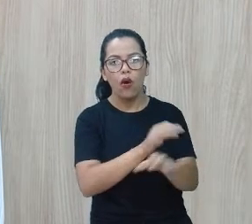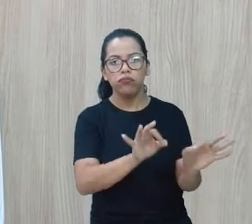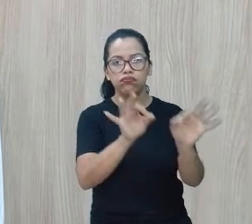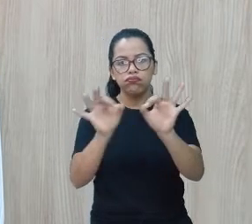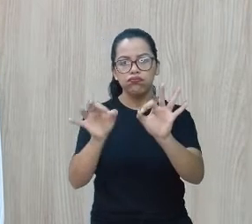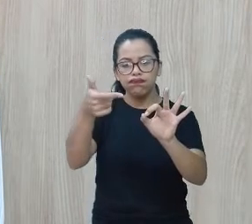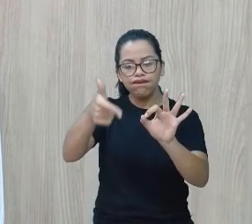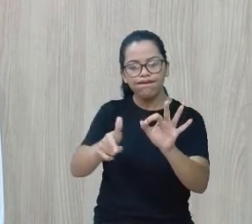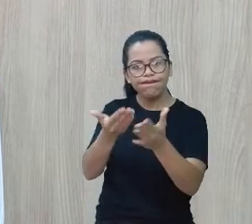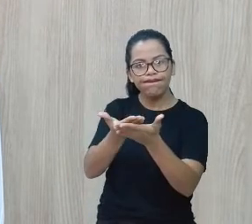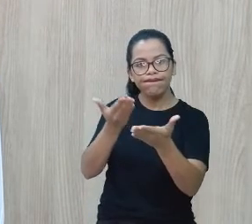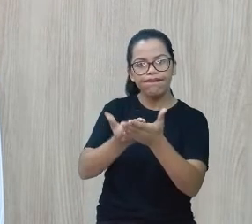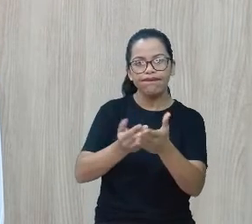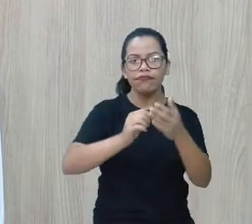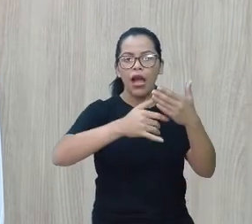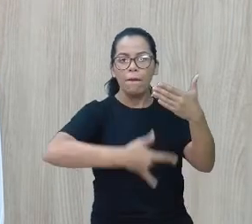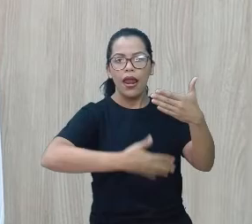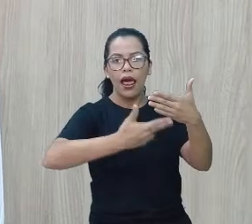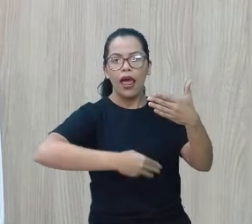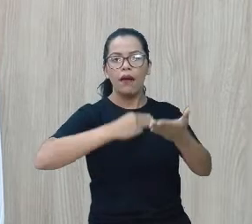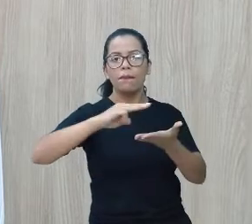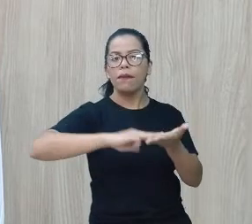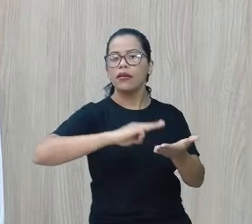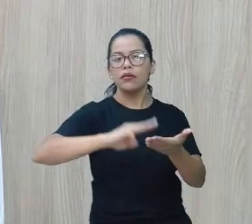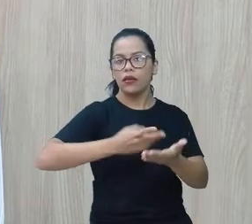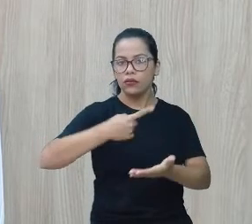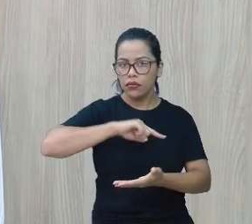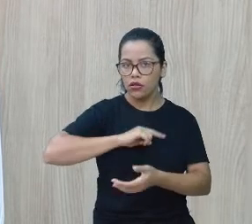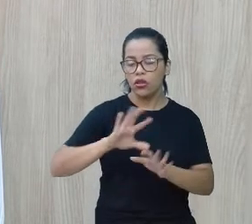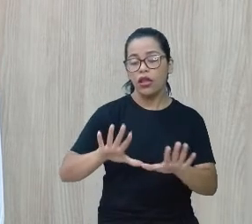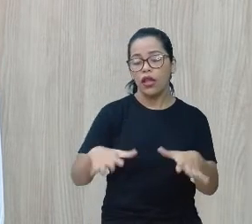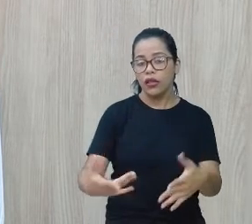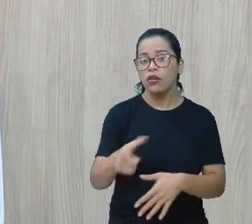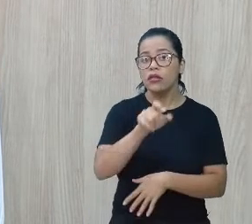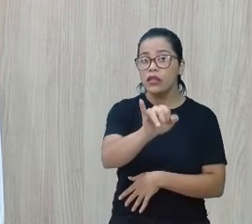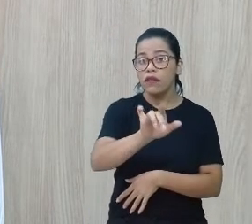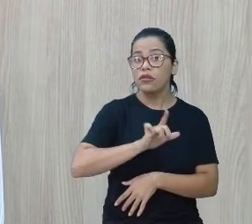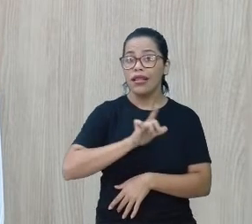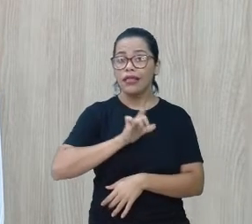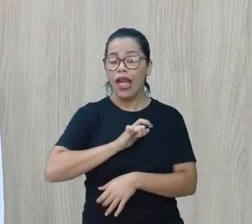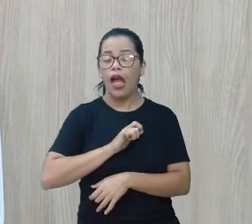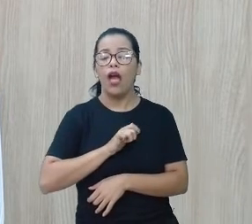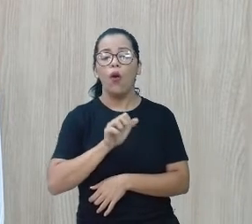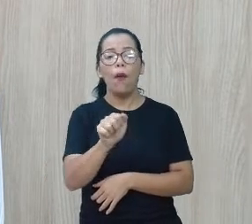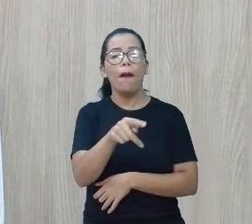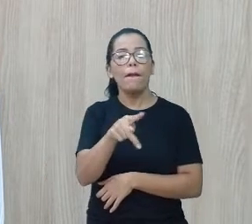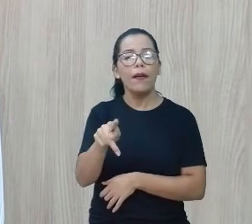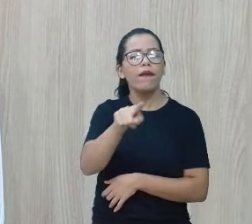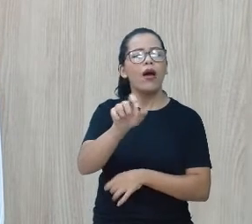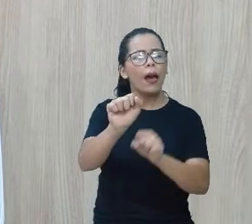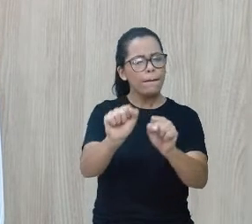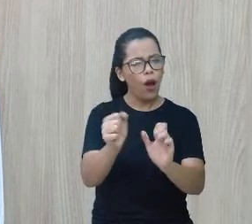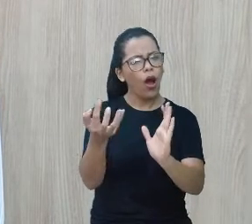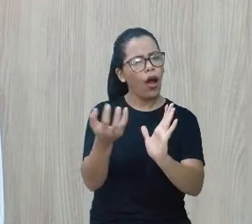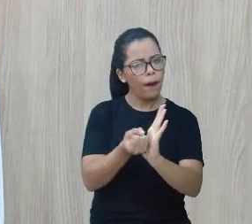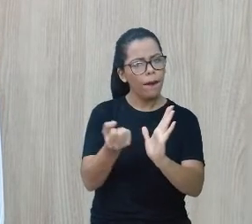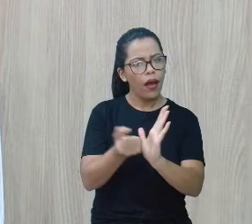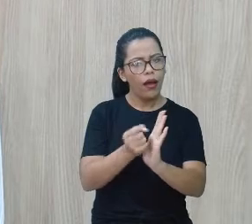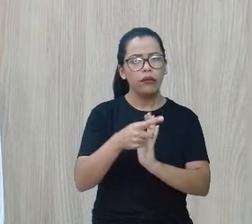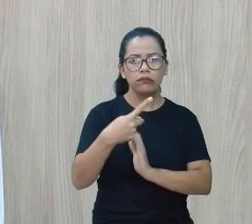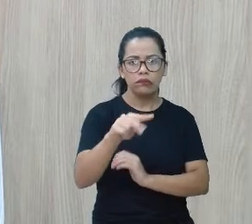aulas, escreve, manda a sua opinião, tá bom? Com o aplicativo, você pode baixar o aplicativo no seu celular, tá